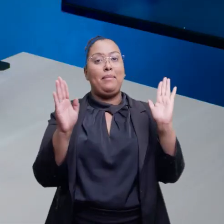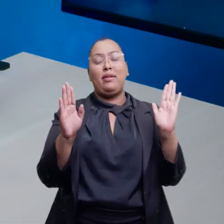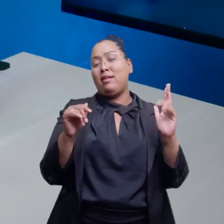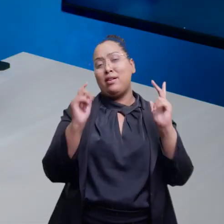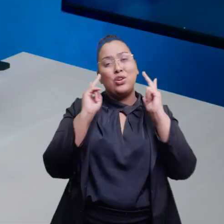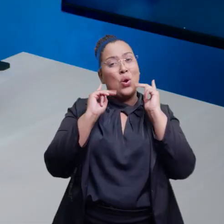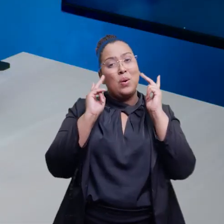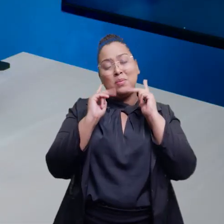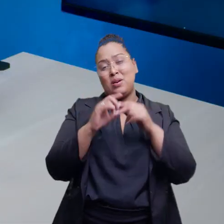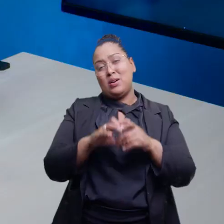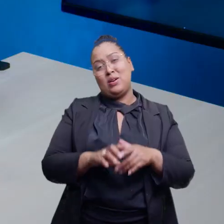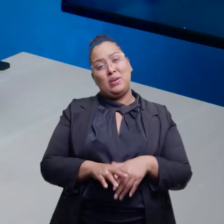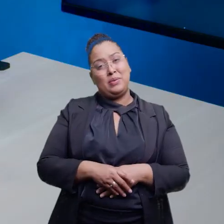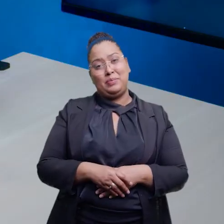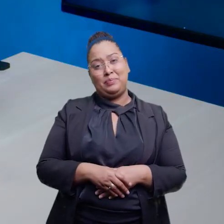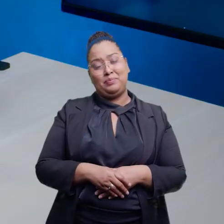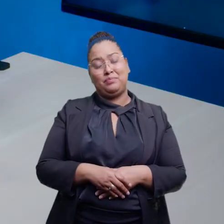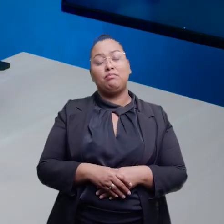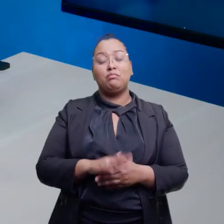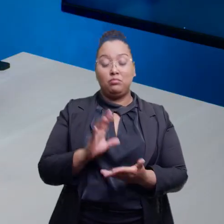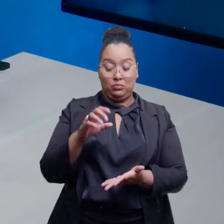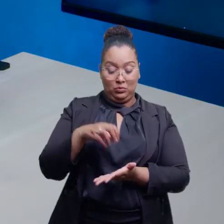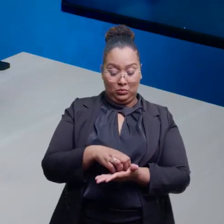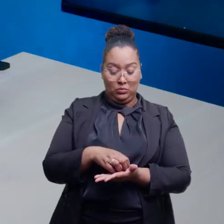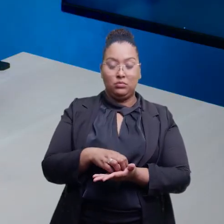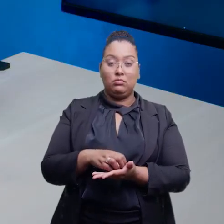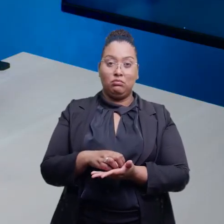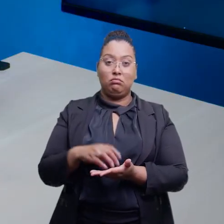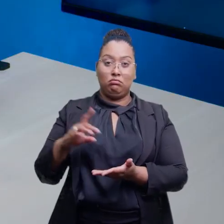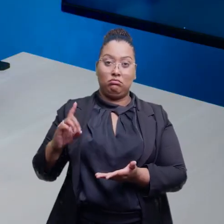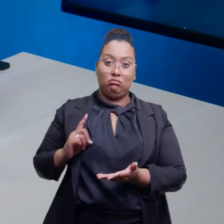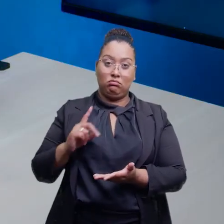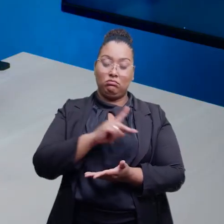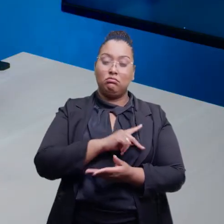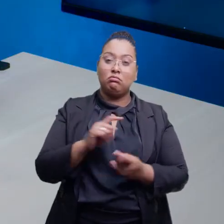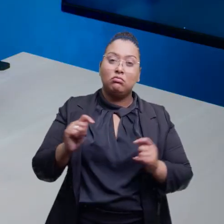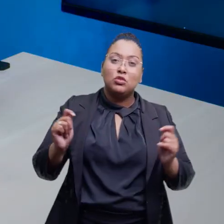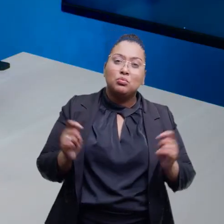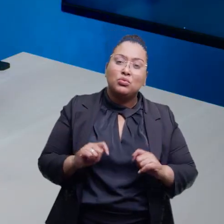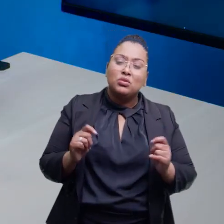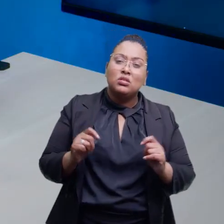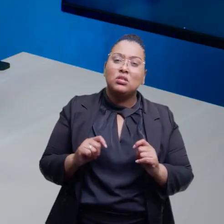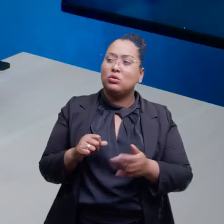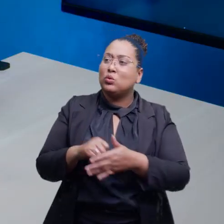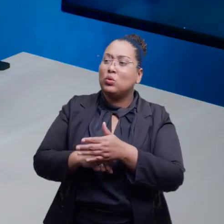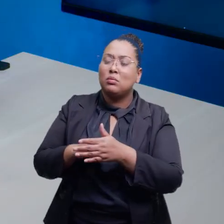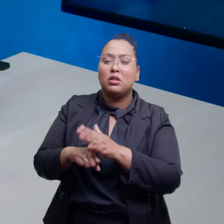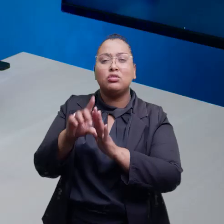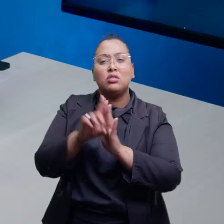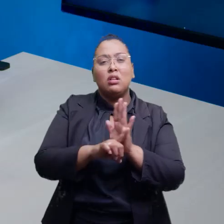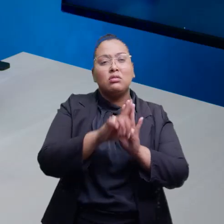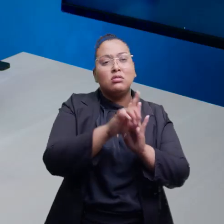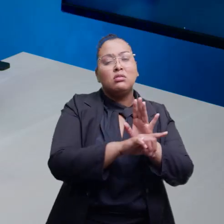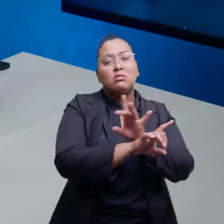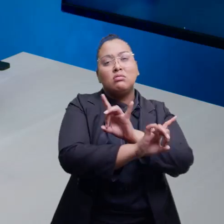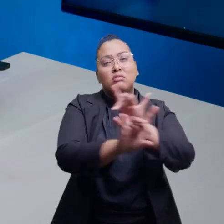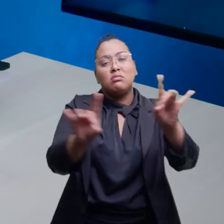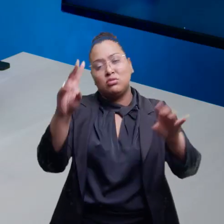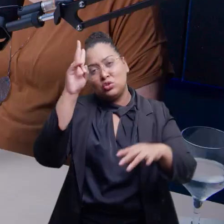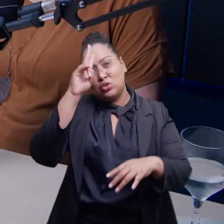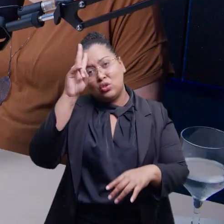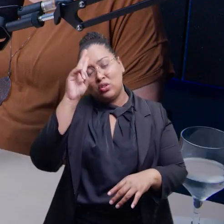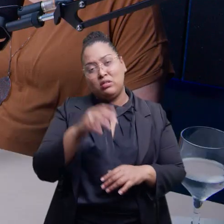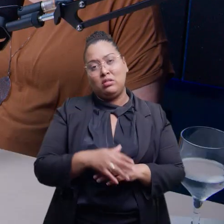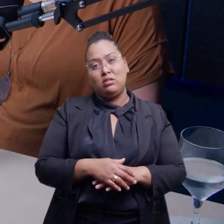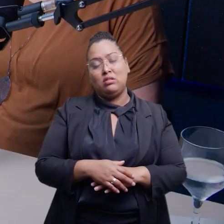E o quanto isso é natural, e o quanto a defensoria pode atuar principalmente nesse direito à história, né? Quando a